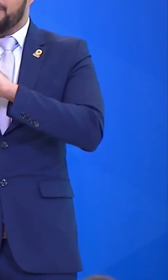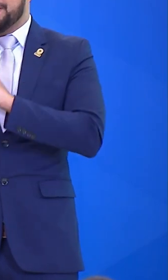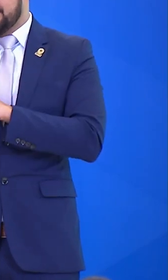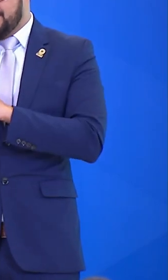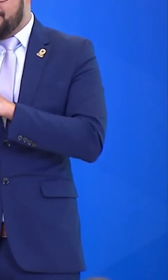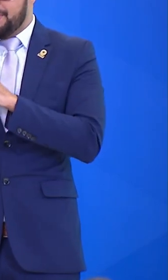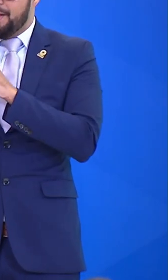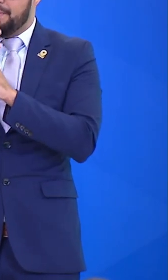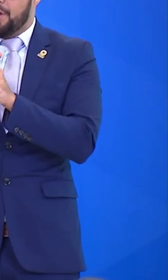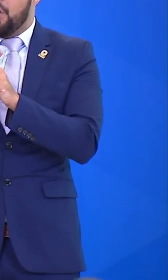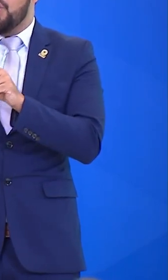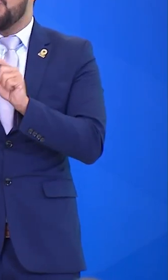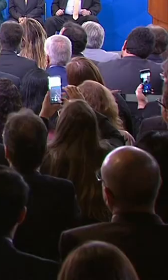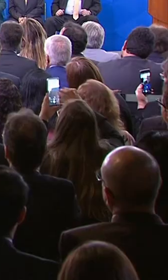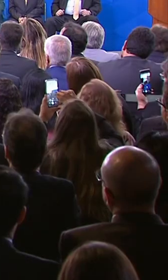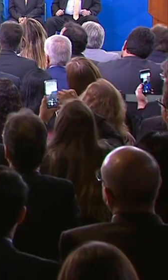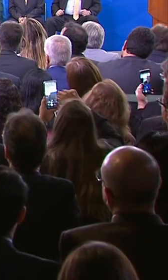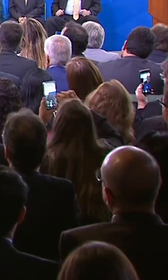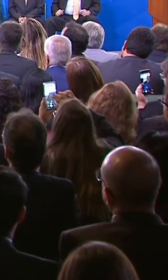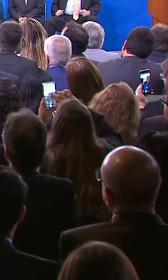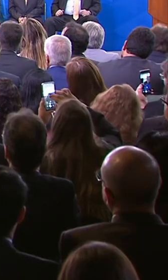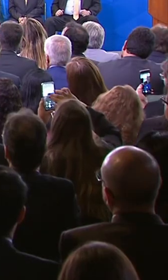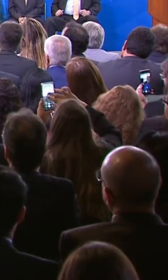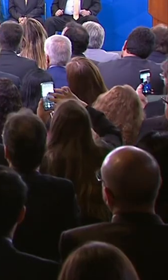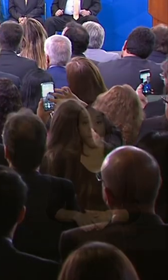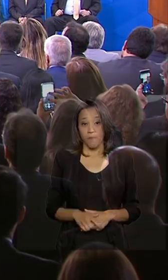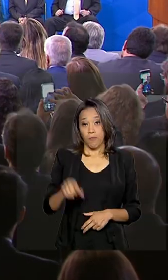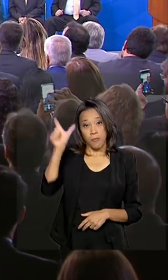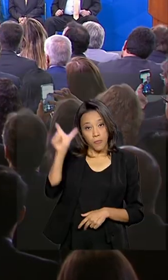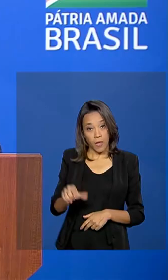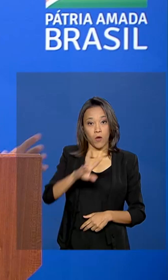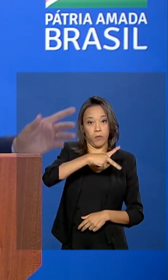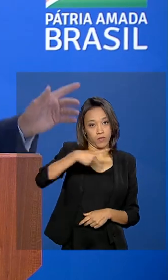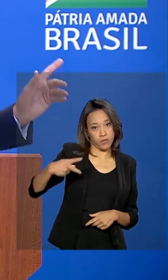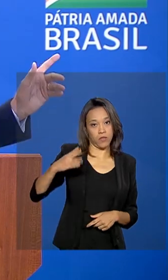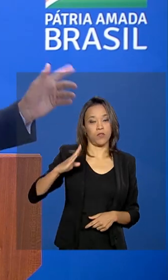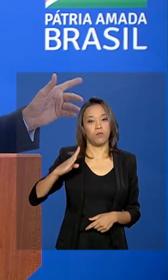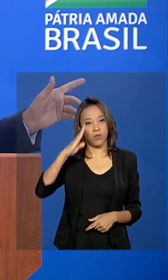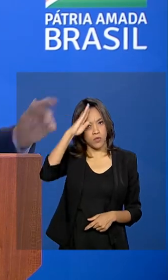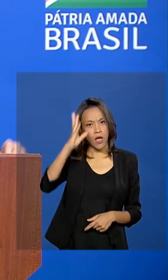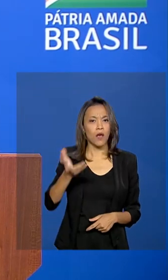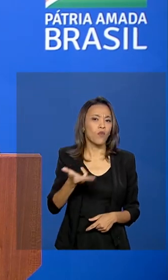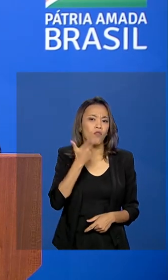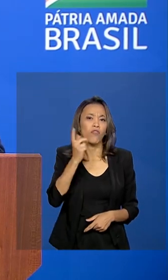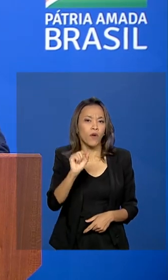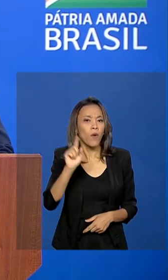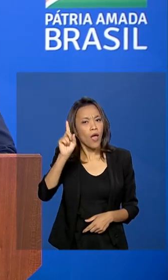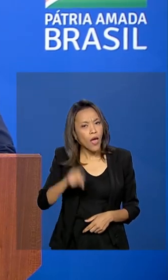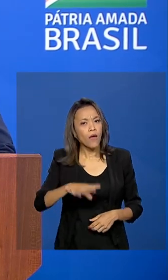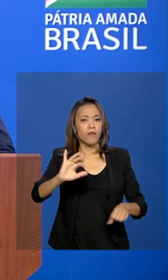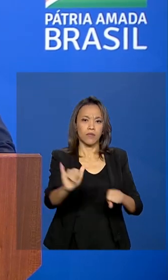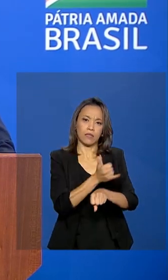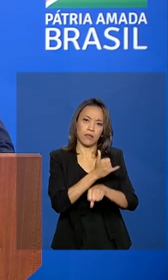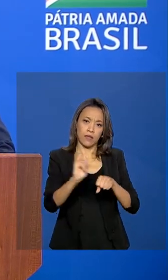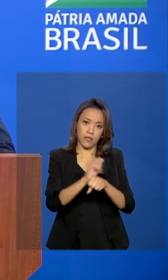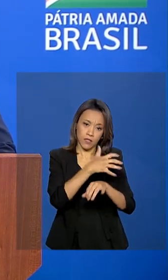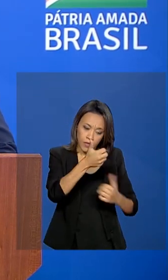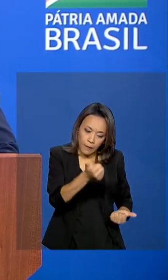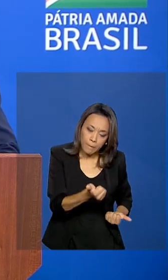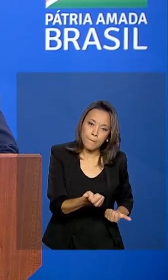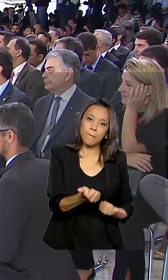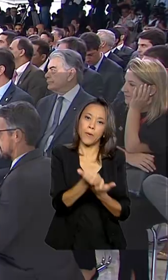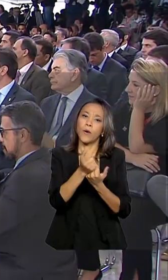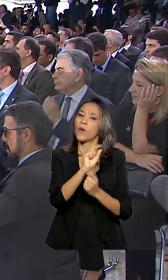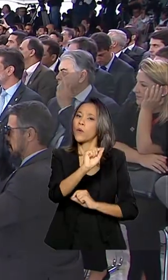remar com o vento contra também. O presidente Jair Bolsonaro afirmou que é mais uma ação que reforça a